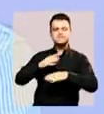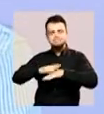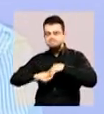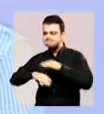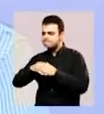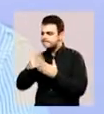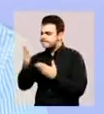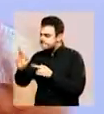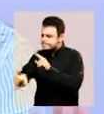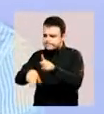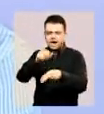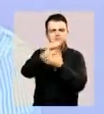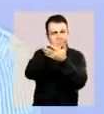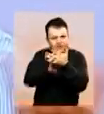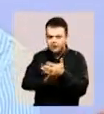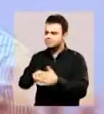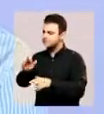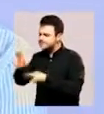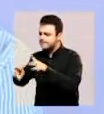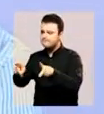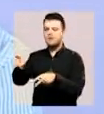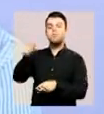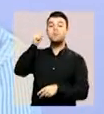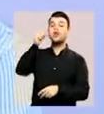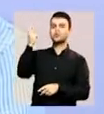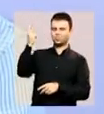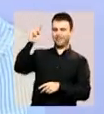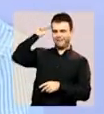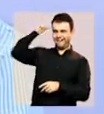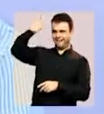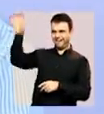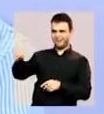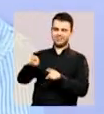desenvolvimento com atividades junto com as africanas, a outra brasileira.